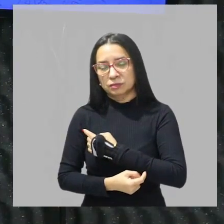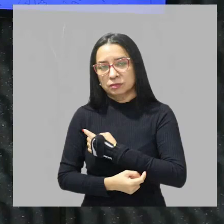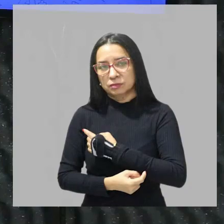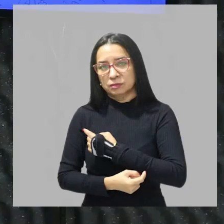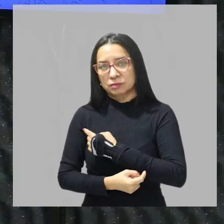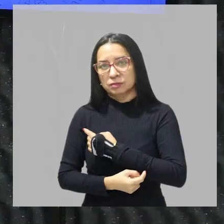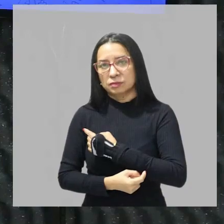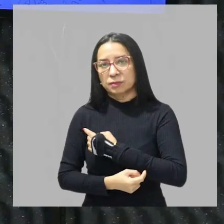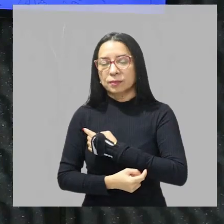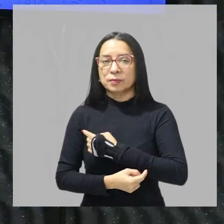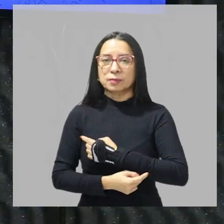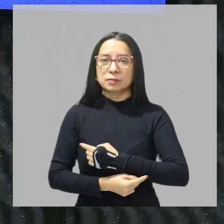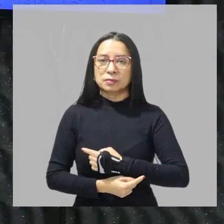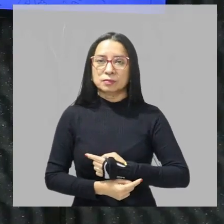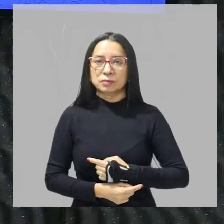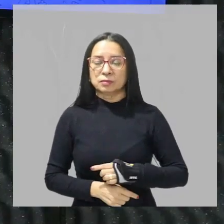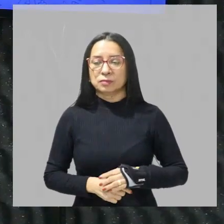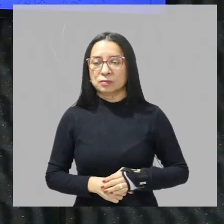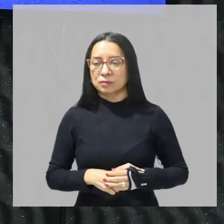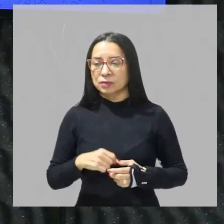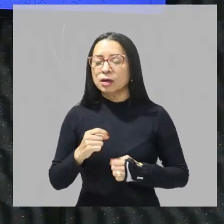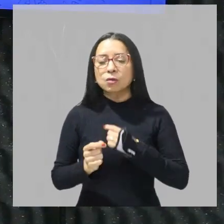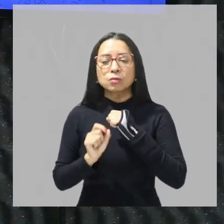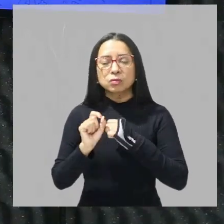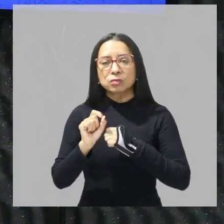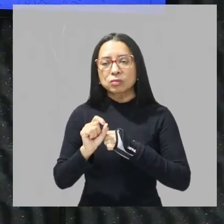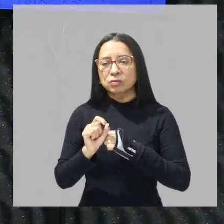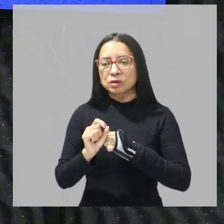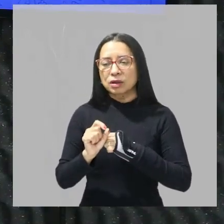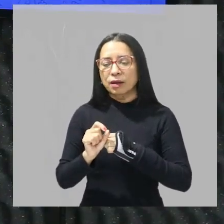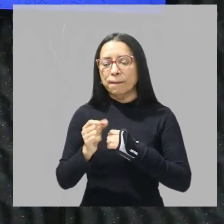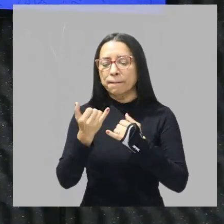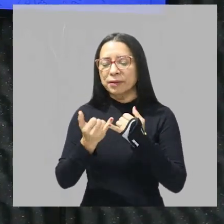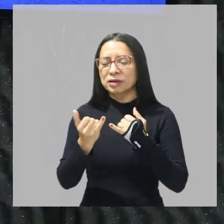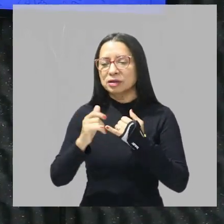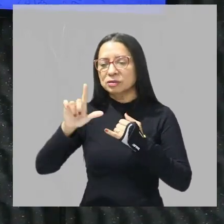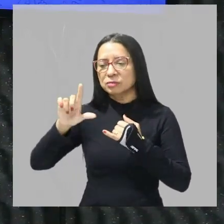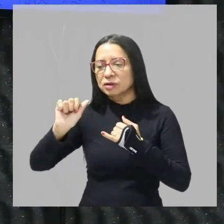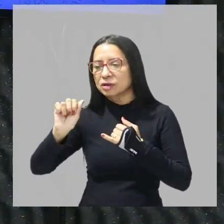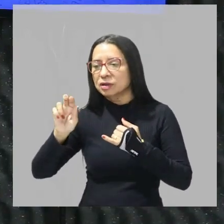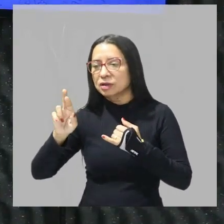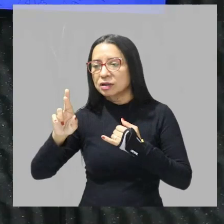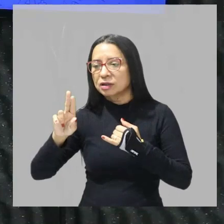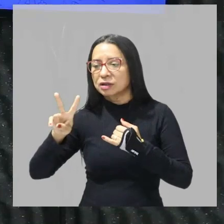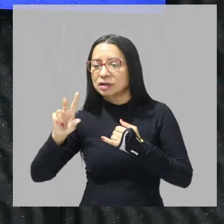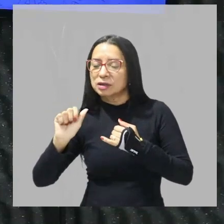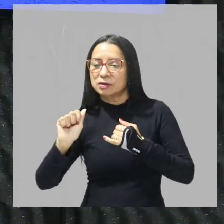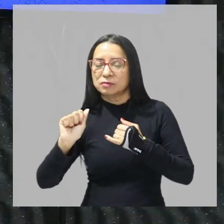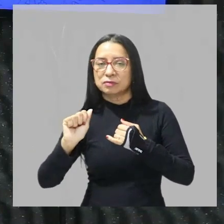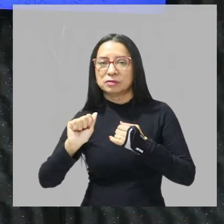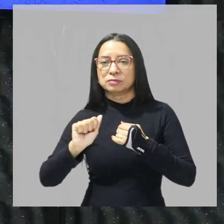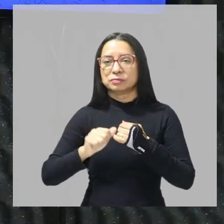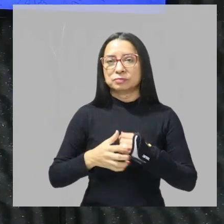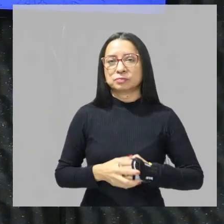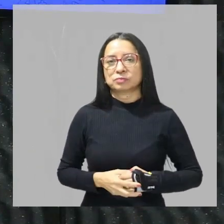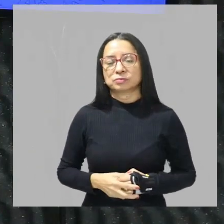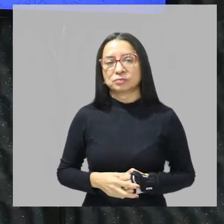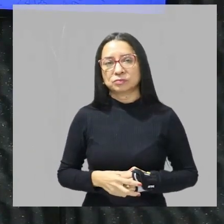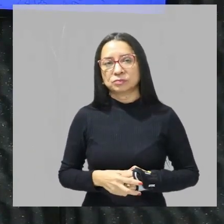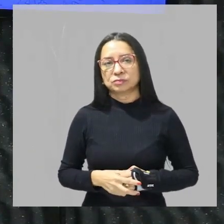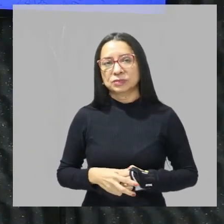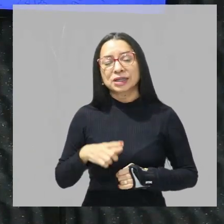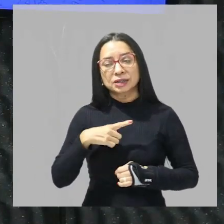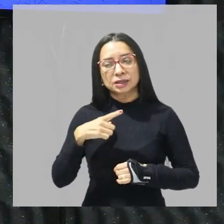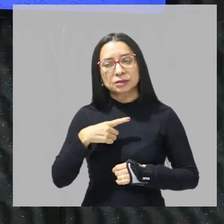um copépodo, tá? É um indivíduo como se fosse uma larva, tá, pessoal? E aqui eu tenho uma larva de